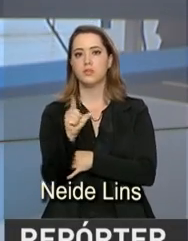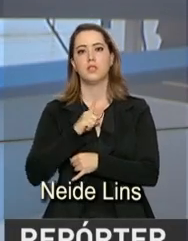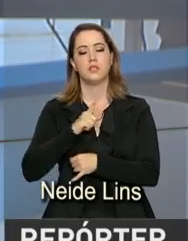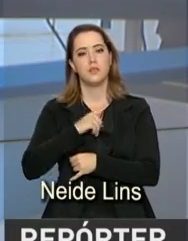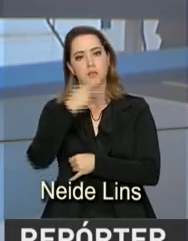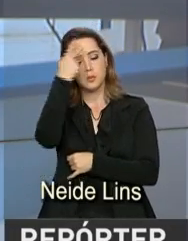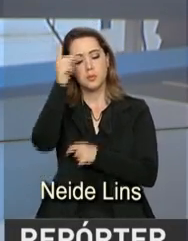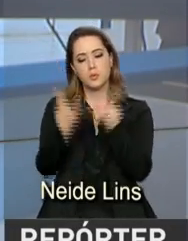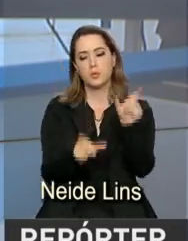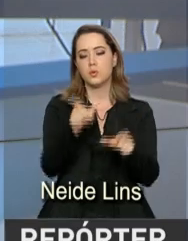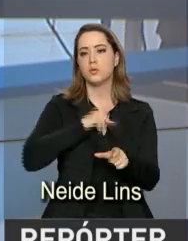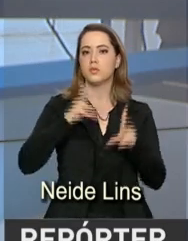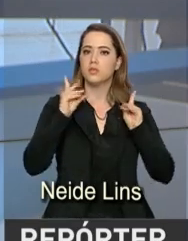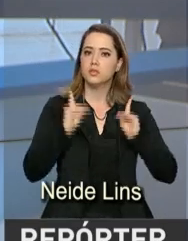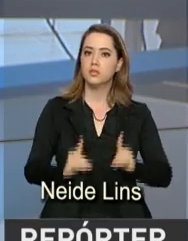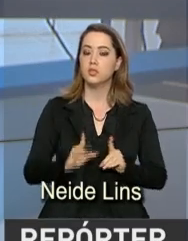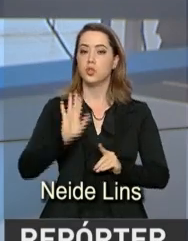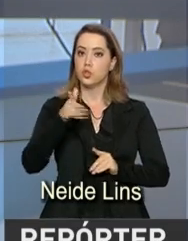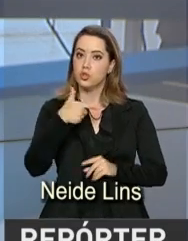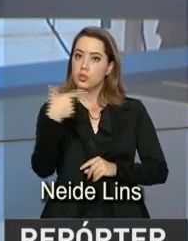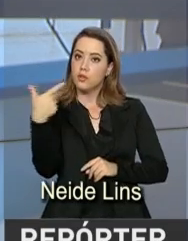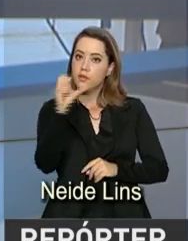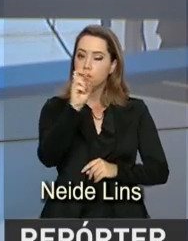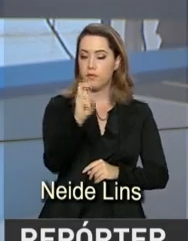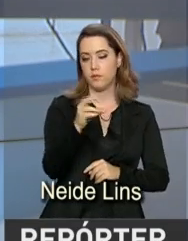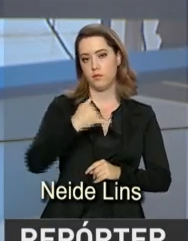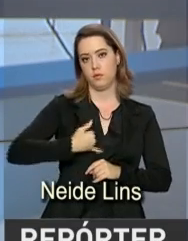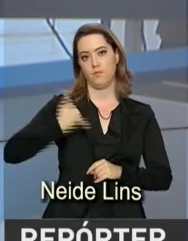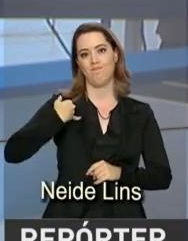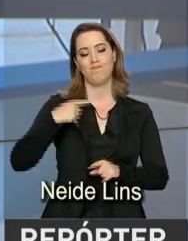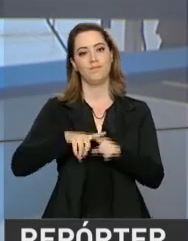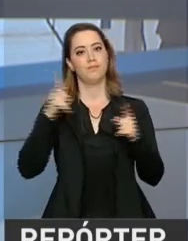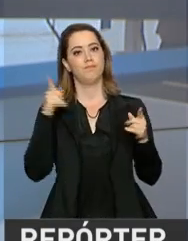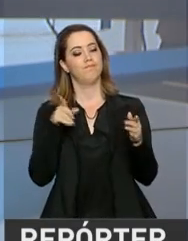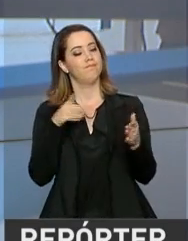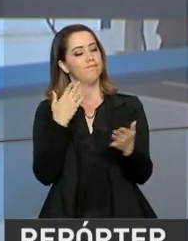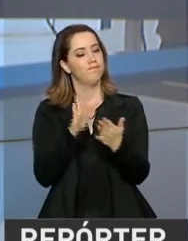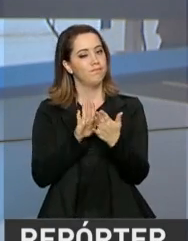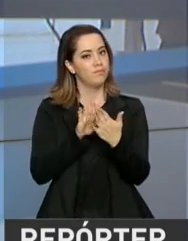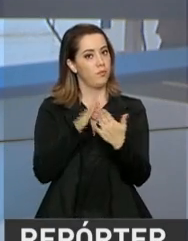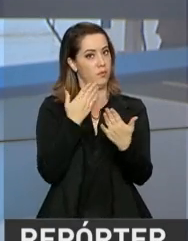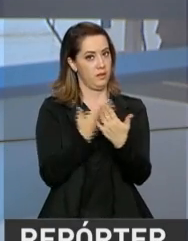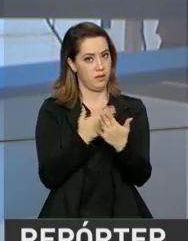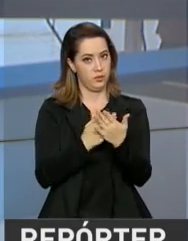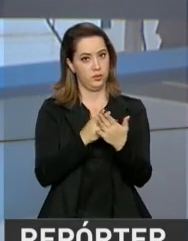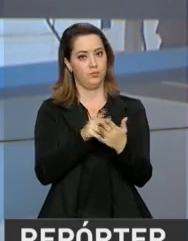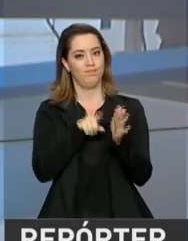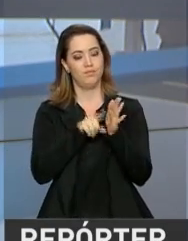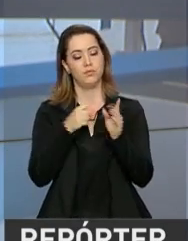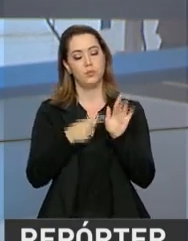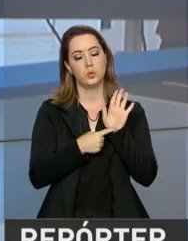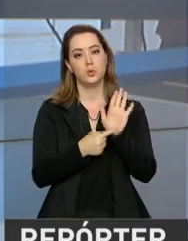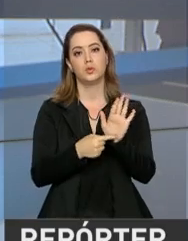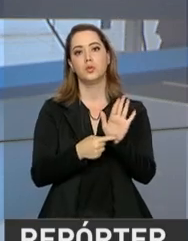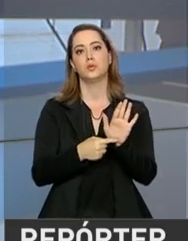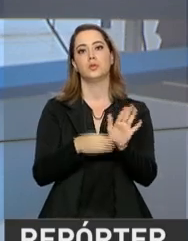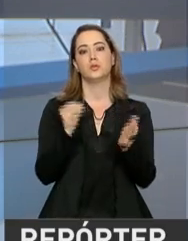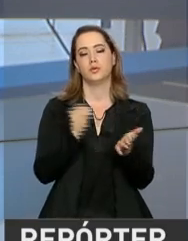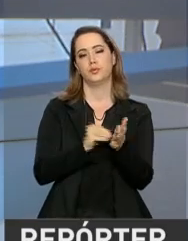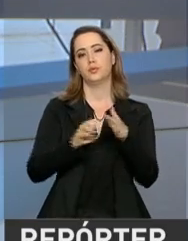com deficiência completou 25 anos mas estudos mostram que ainda nem todas as empresas cumprem